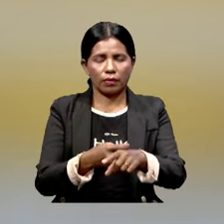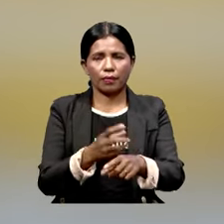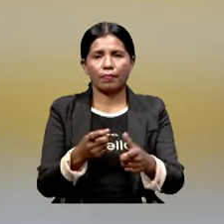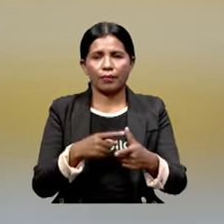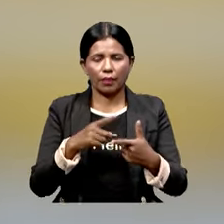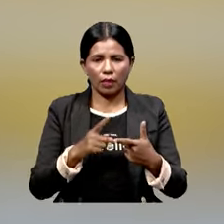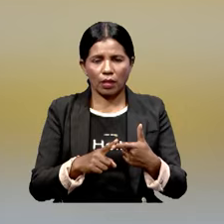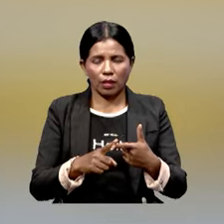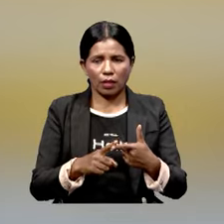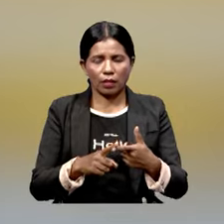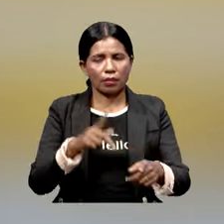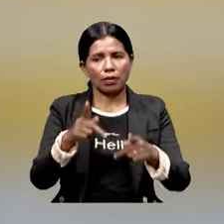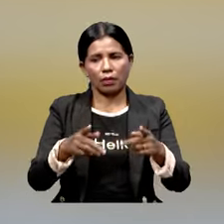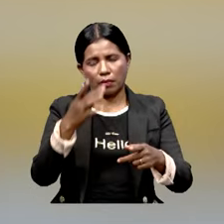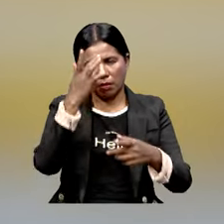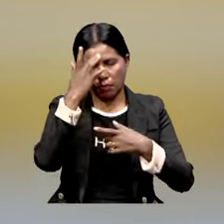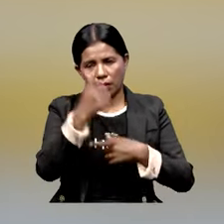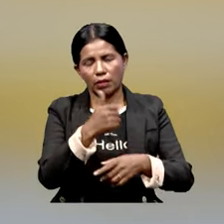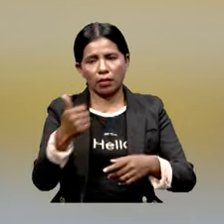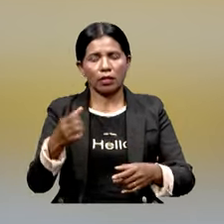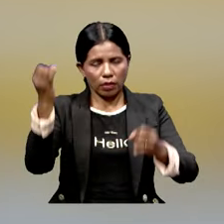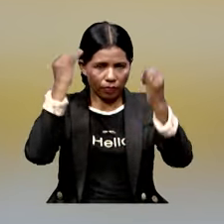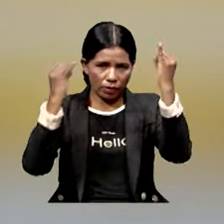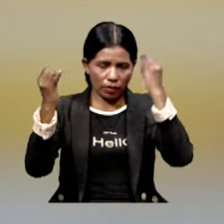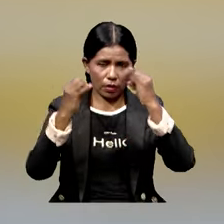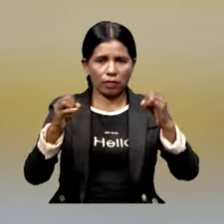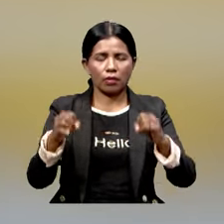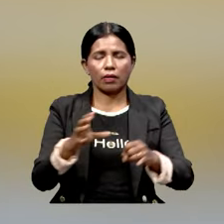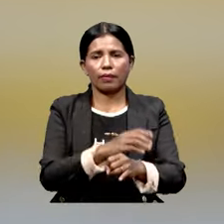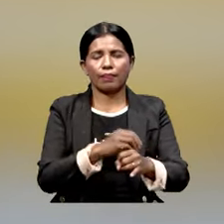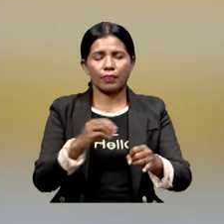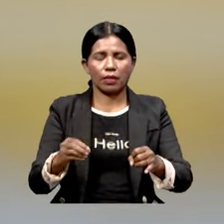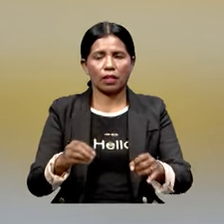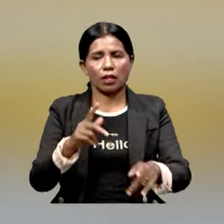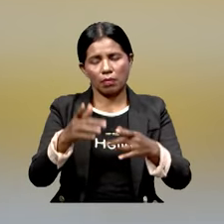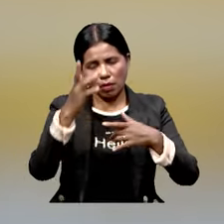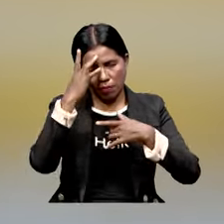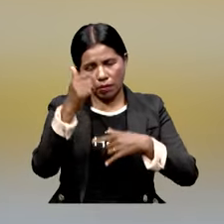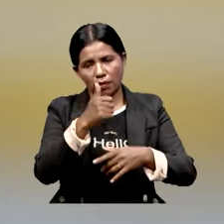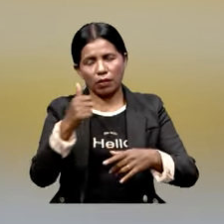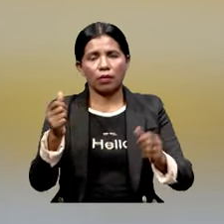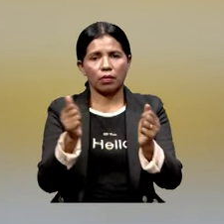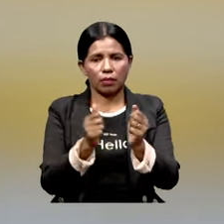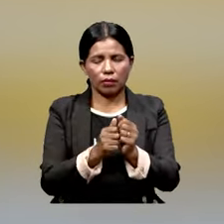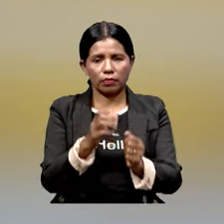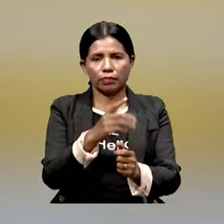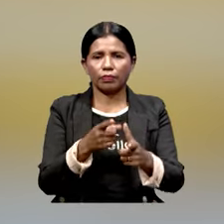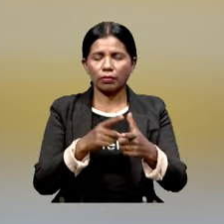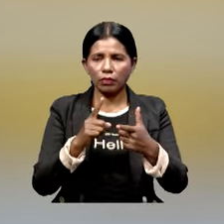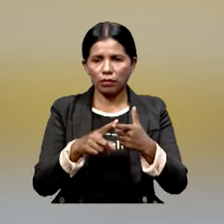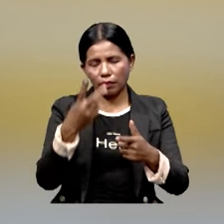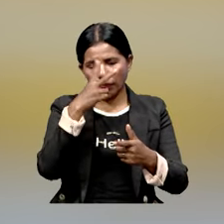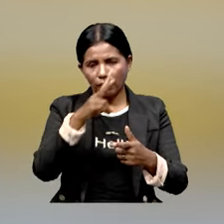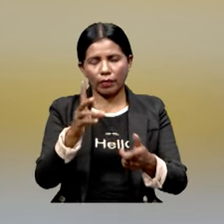bela merece ba paciente sira. E a informação ne cita moscatak e a paciente balon ho infecção kakuta grave,